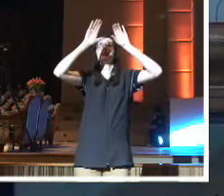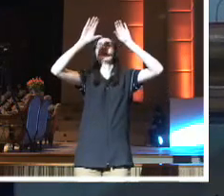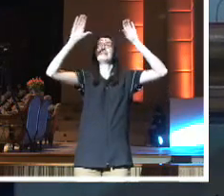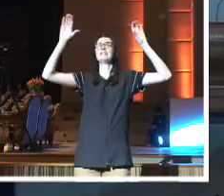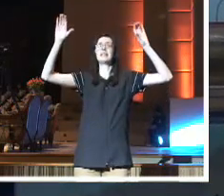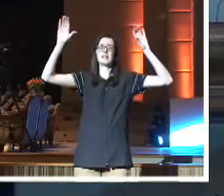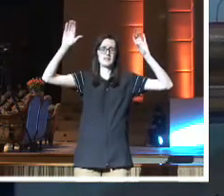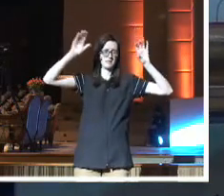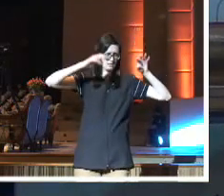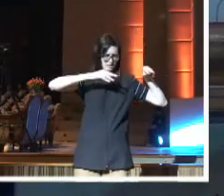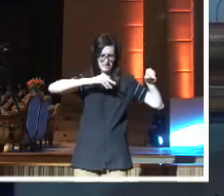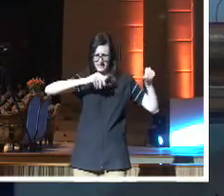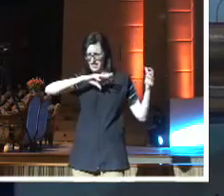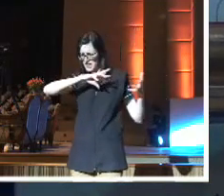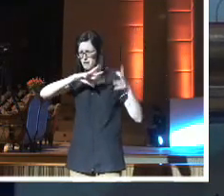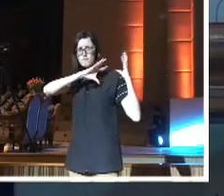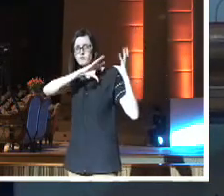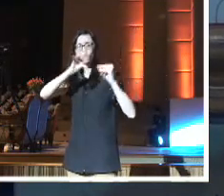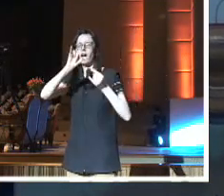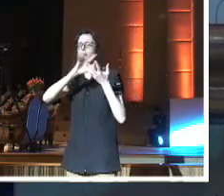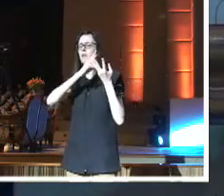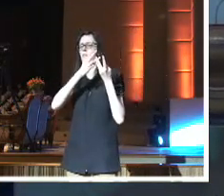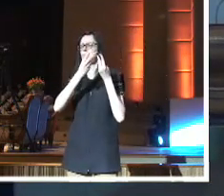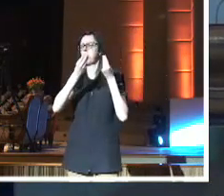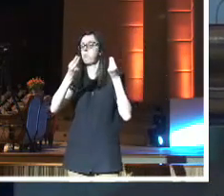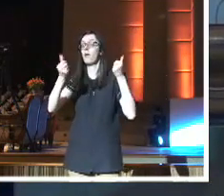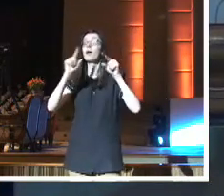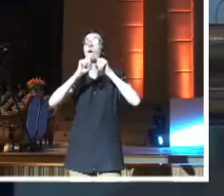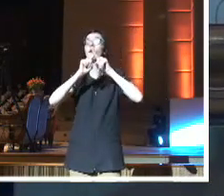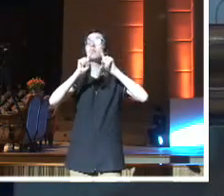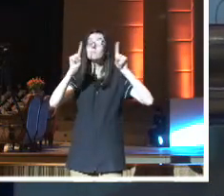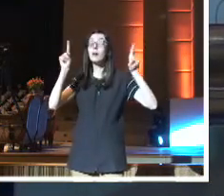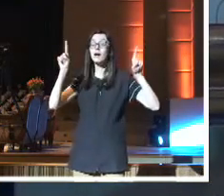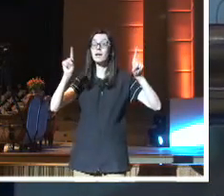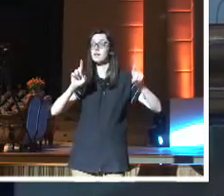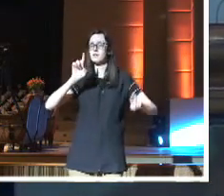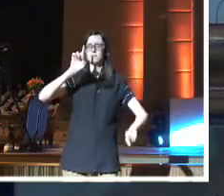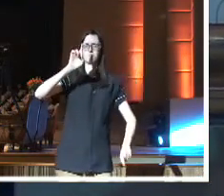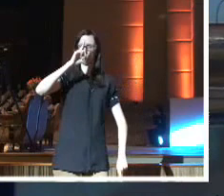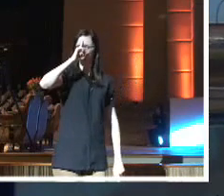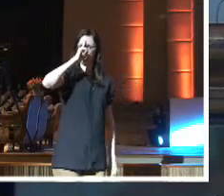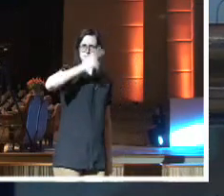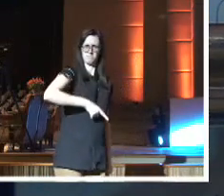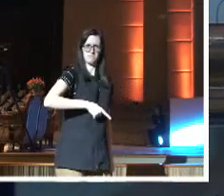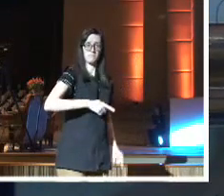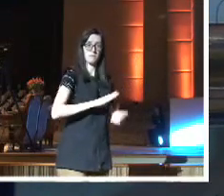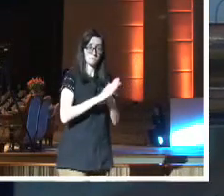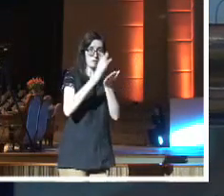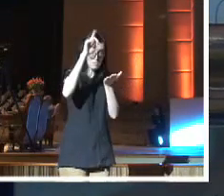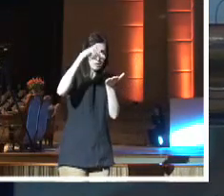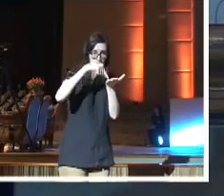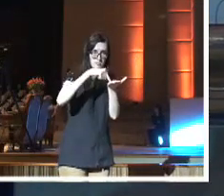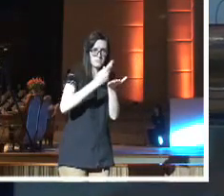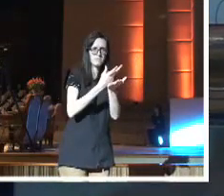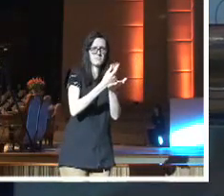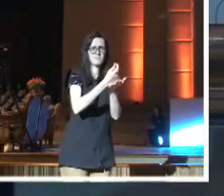terra vão passar, mas as minhas palavras não hão de passar.